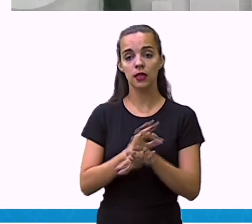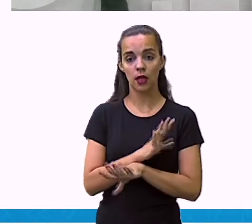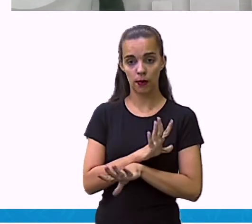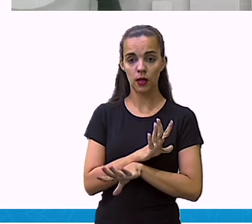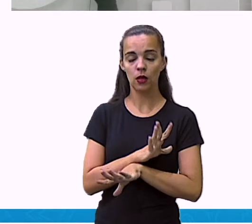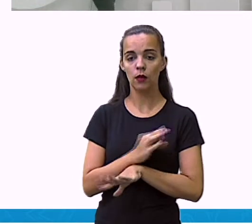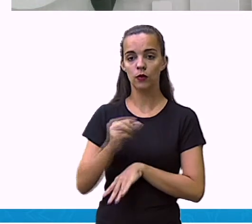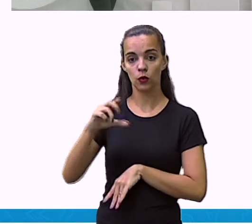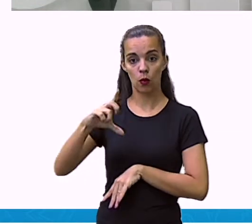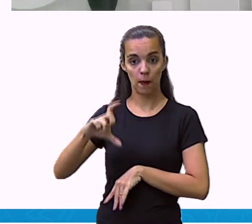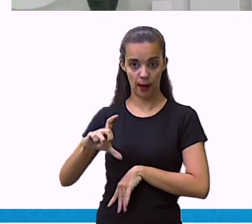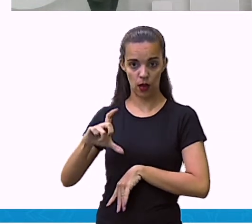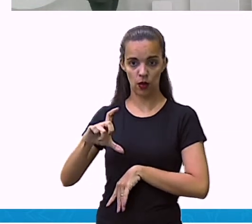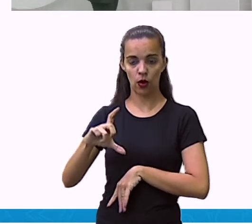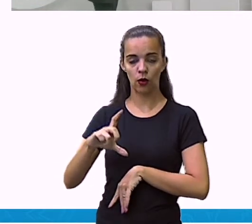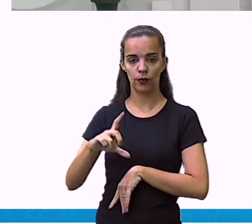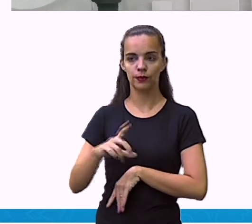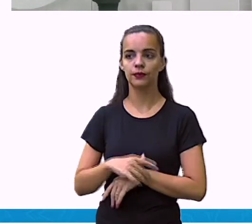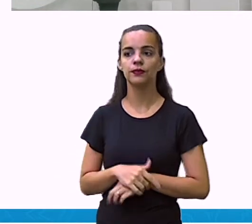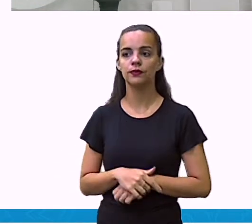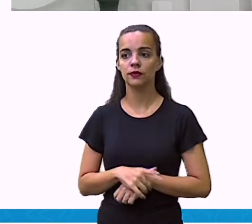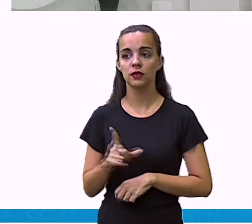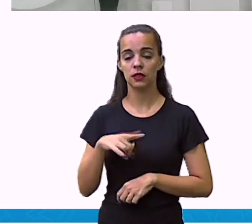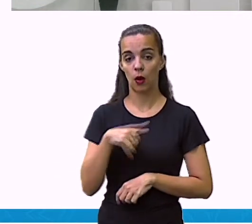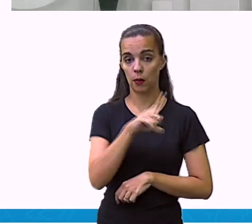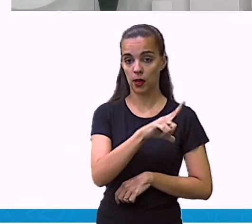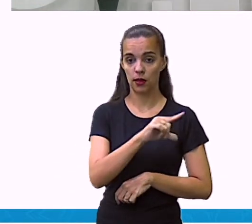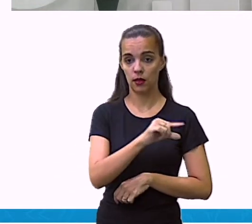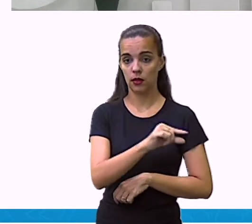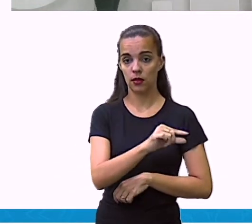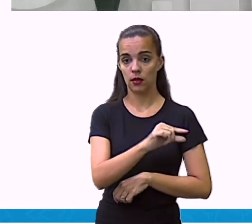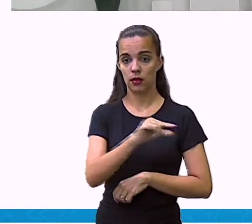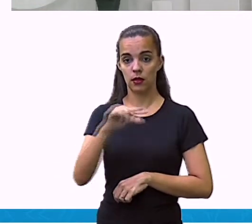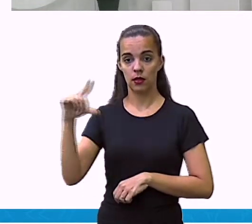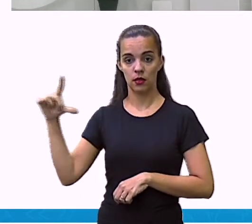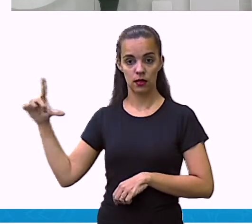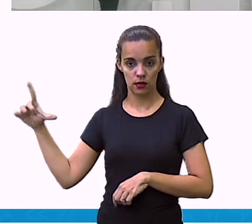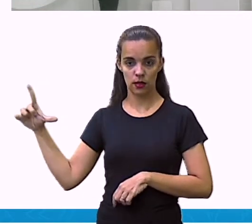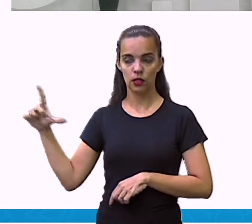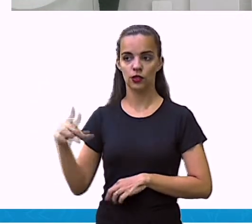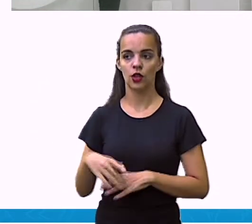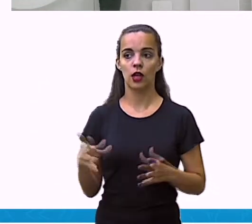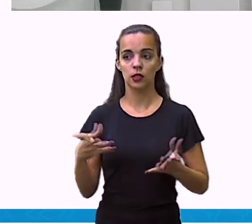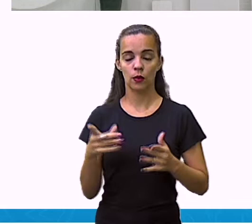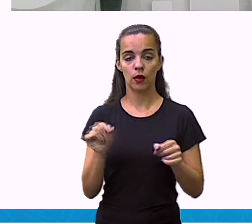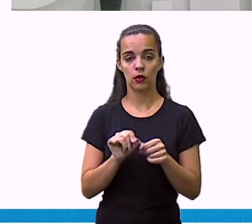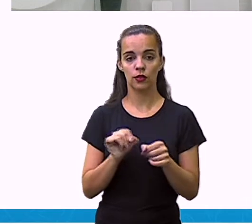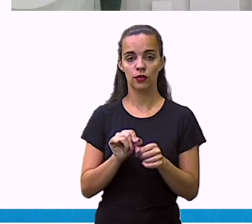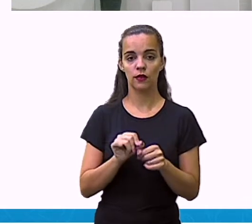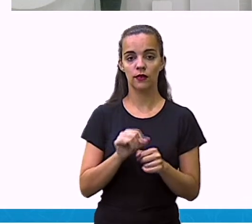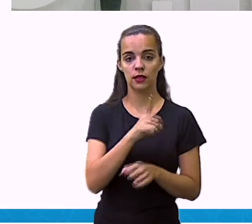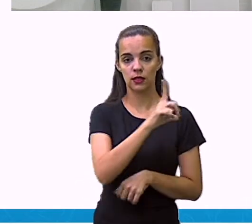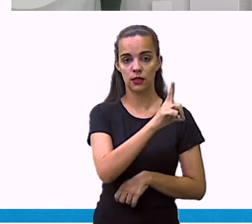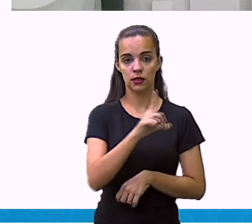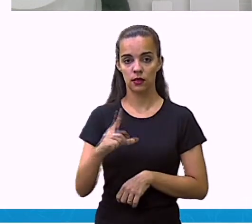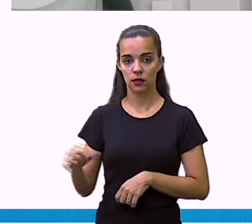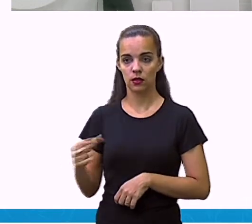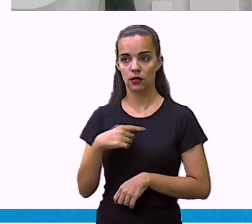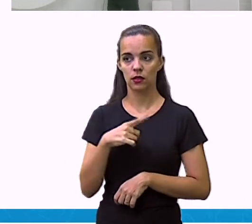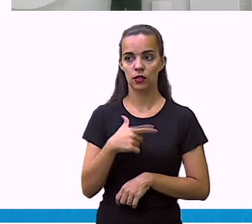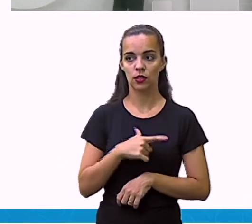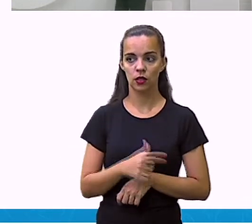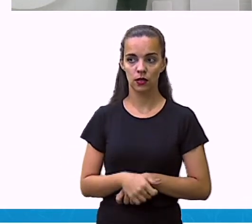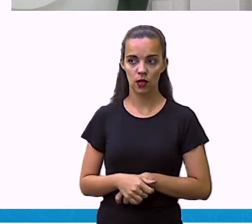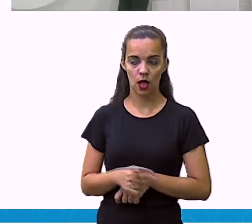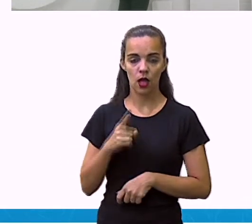maior. Então, isso já é um padrão que nós conseguimos encontrar. Na segunda linha, comecei com um número maior